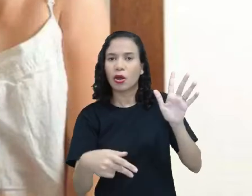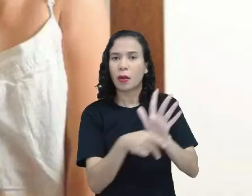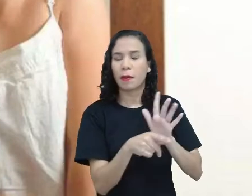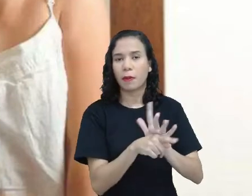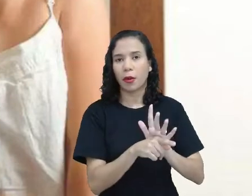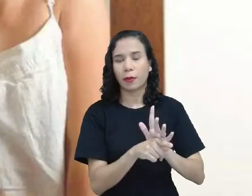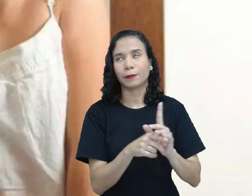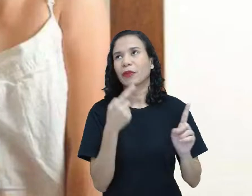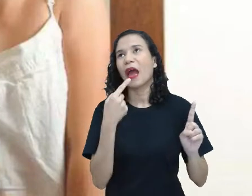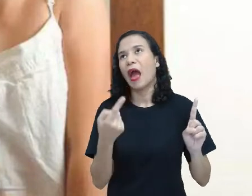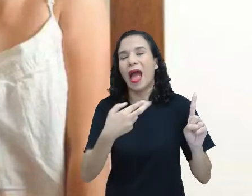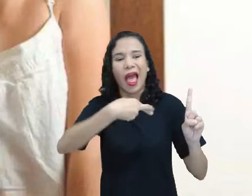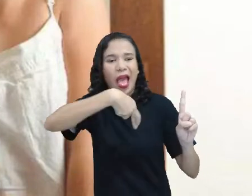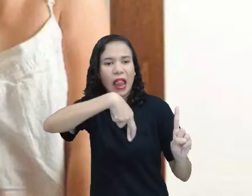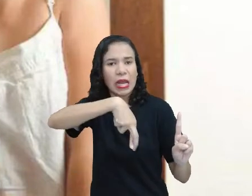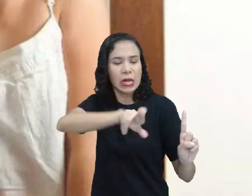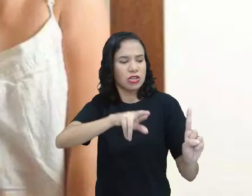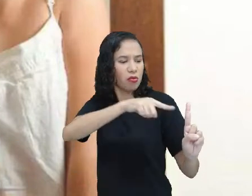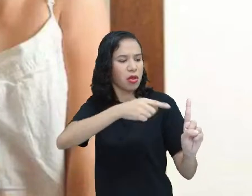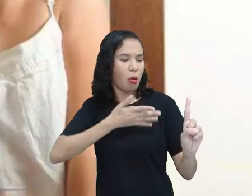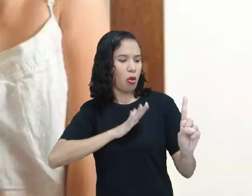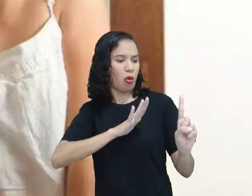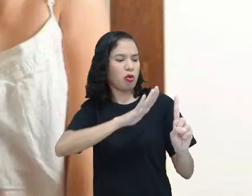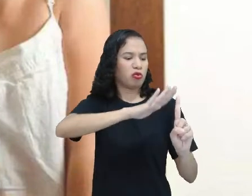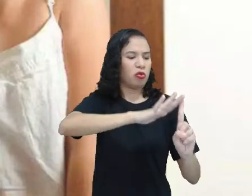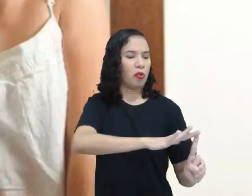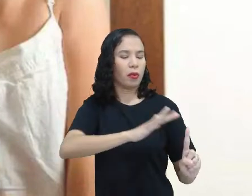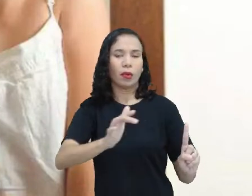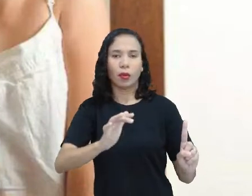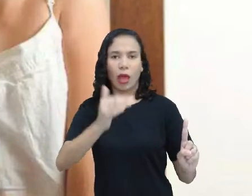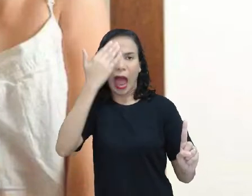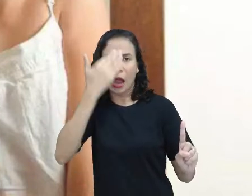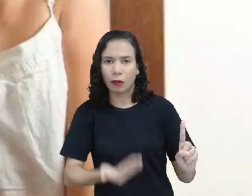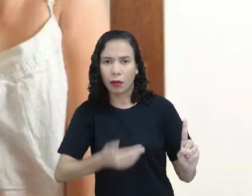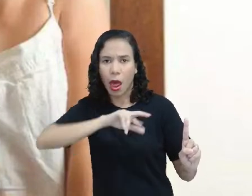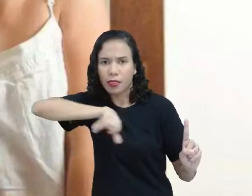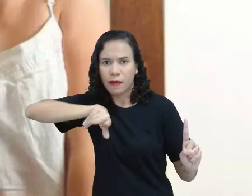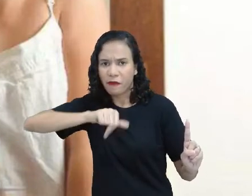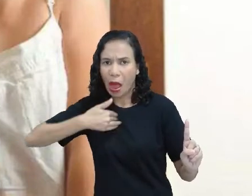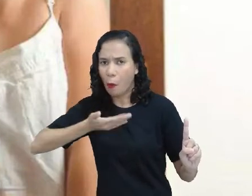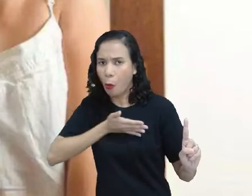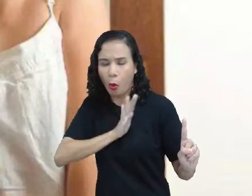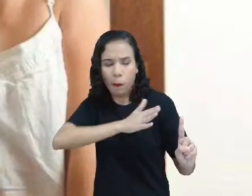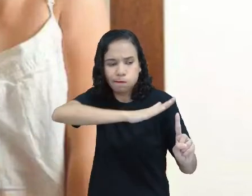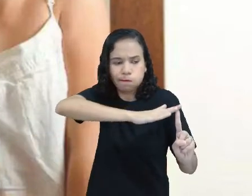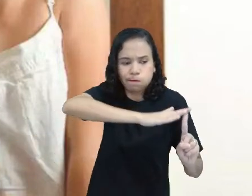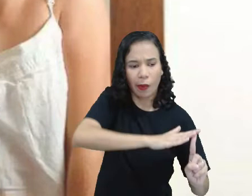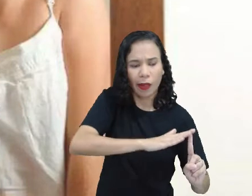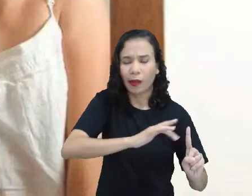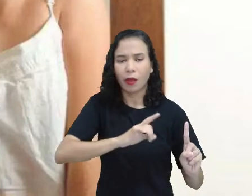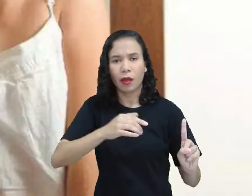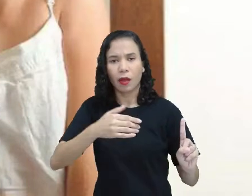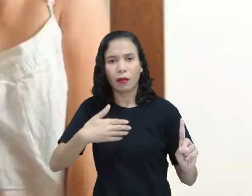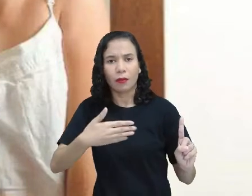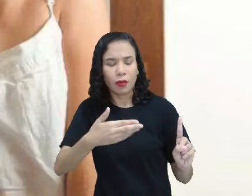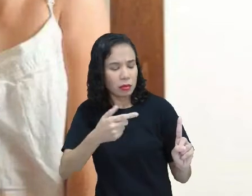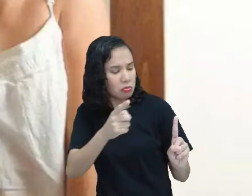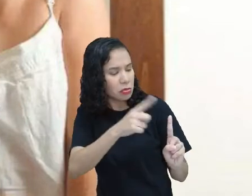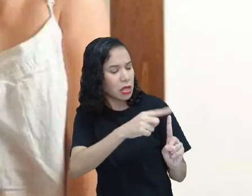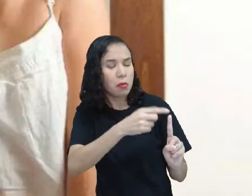por uma religião, seja por um credo, né, assim, que perpassa isso, seja por qualquer tipo de